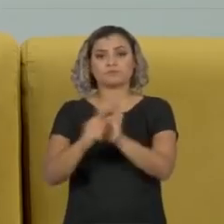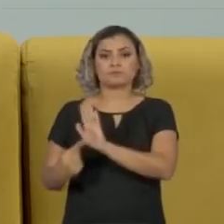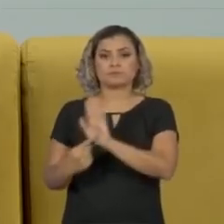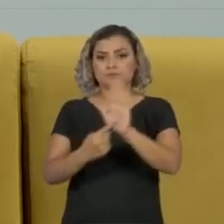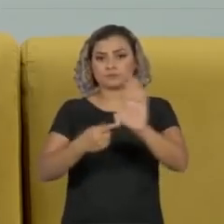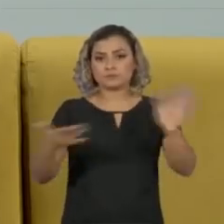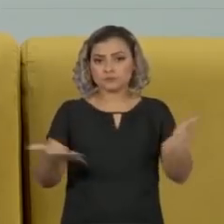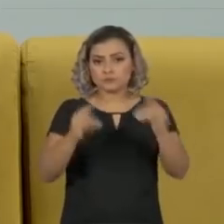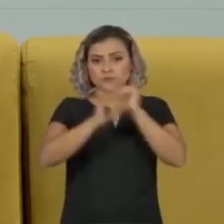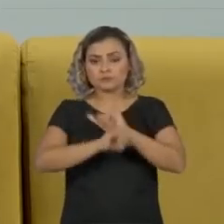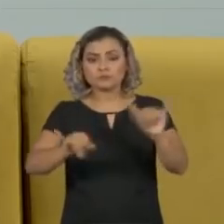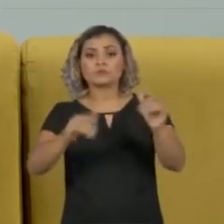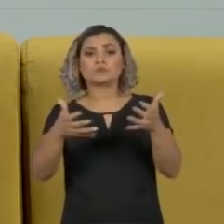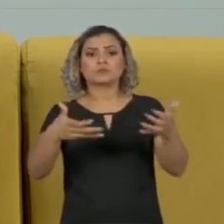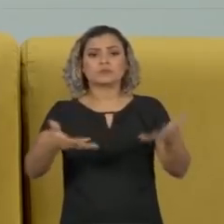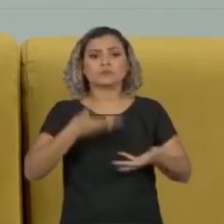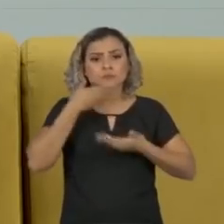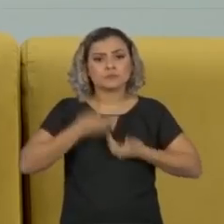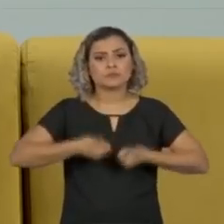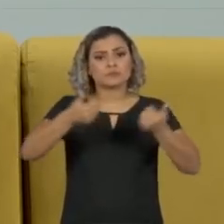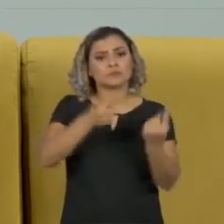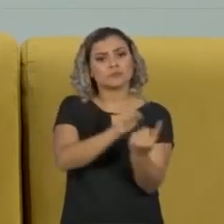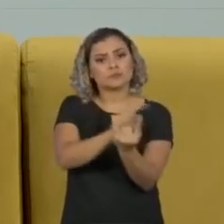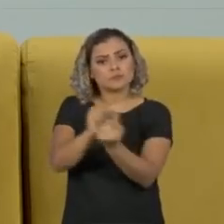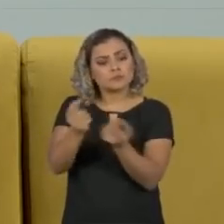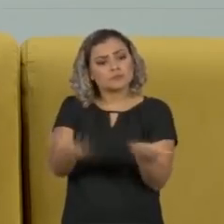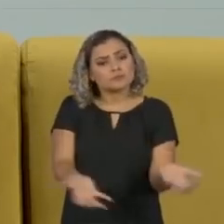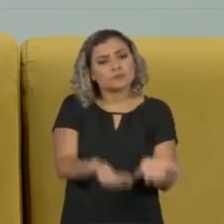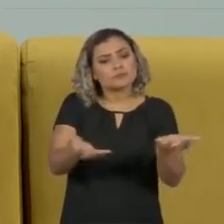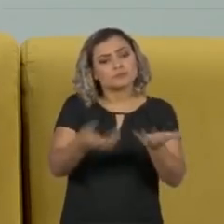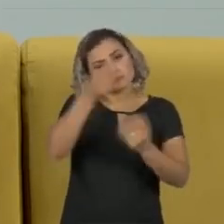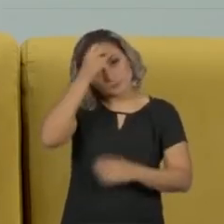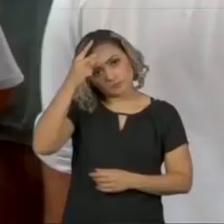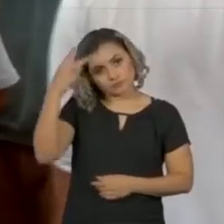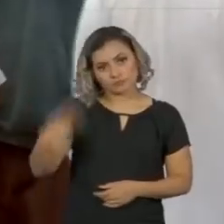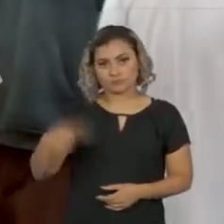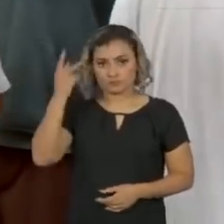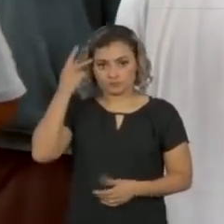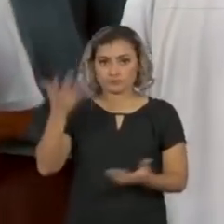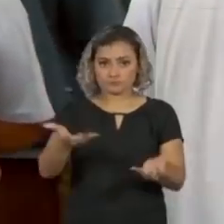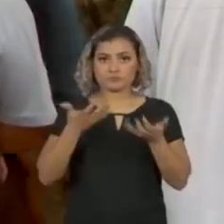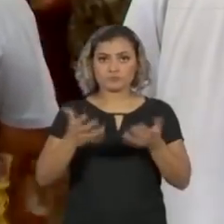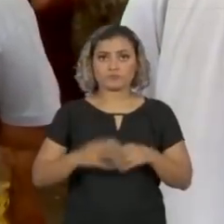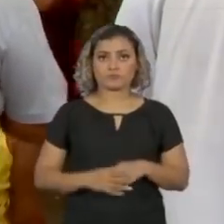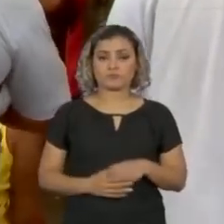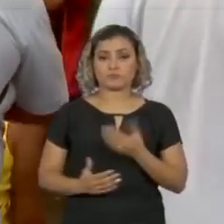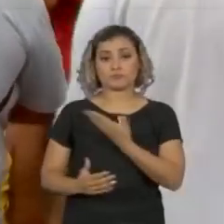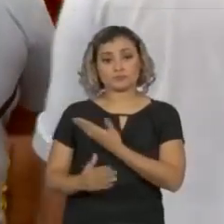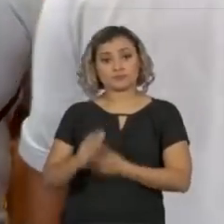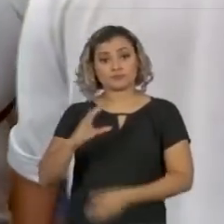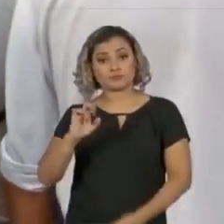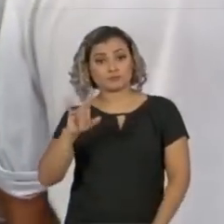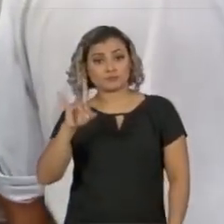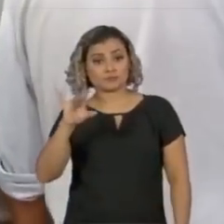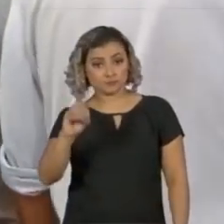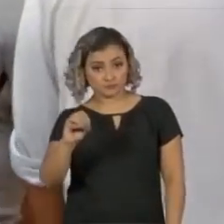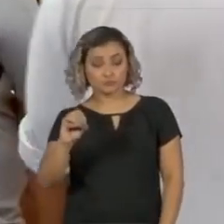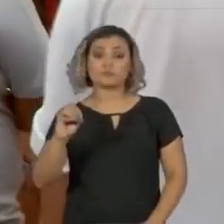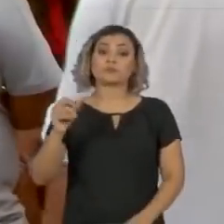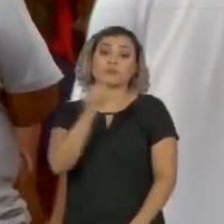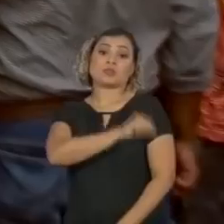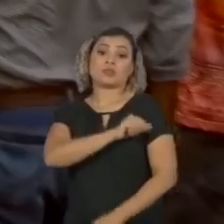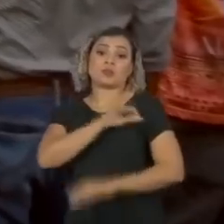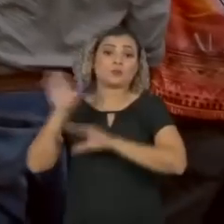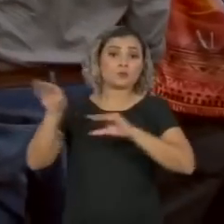um plano para aumentar e melhorar os serviços oferecidos pela Prefeitura de São Paulo. O Cláudio veio do Rio de Janeiro para São Paulo